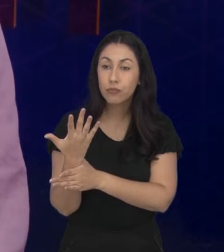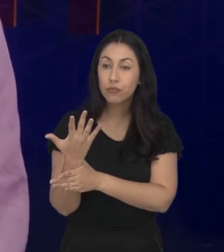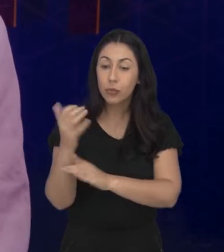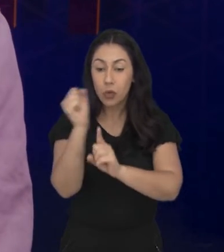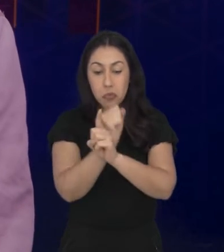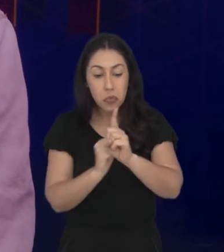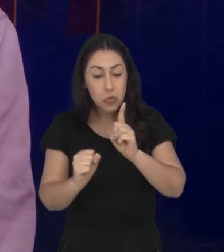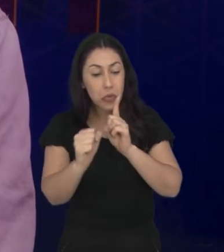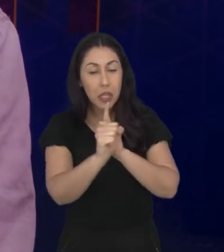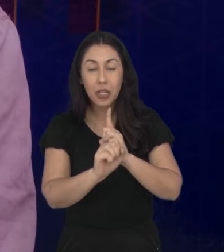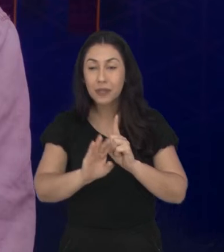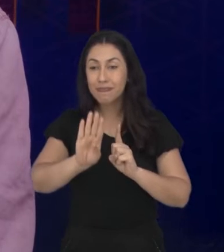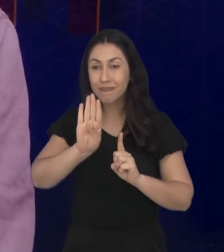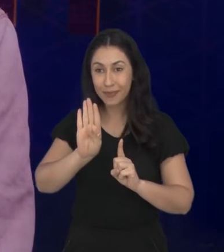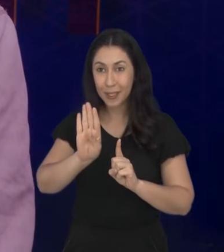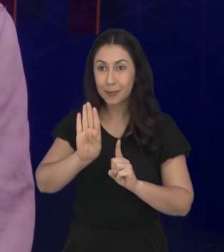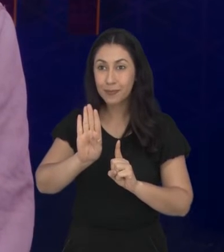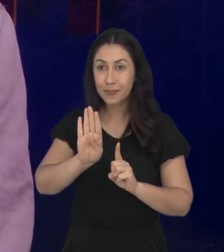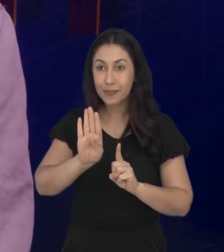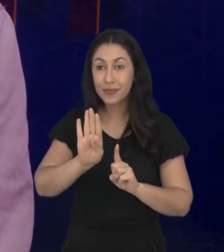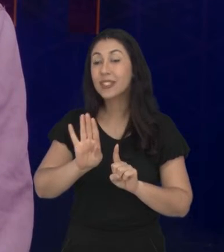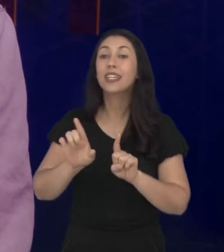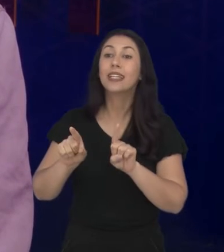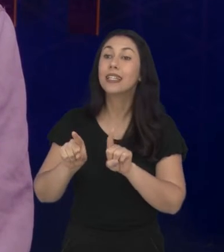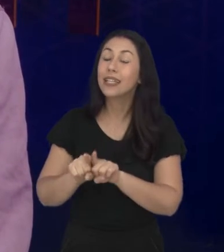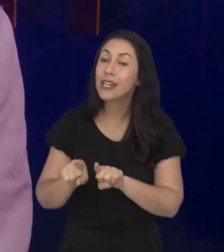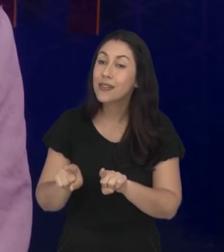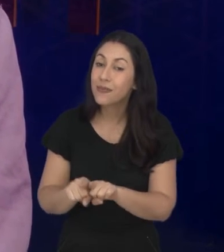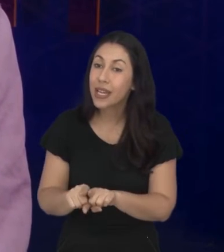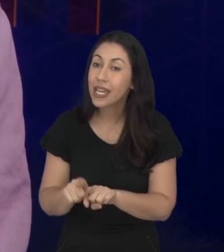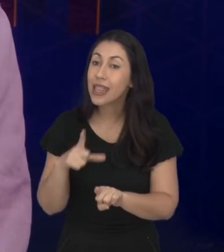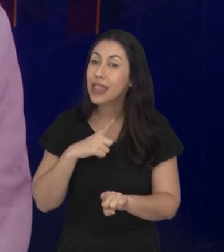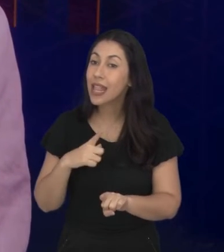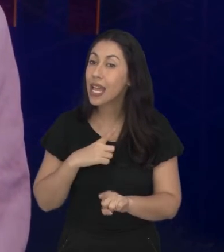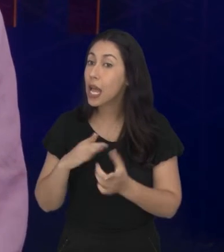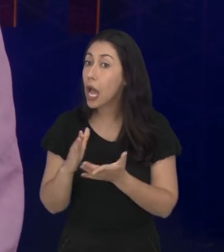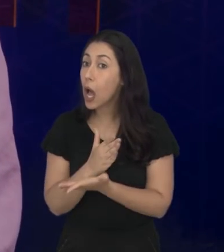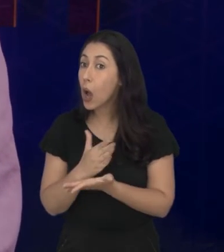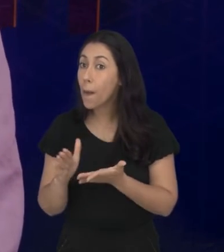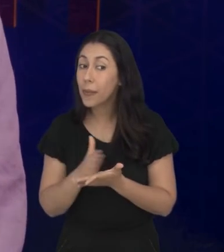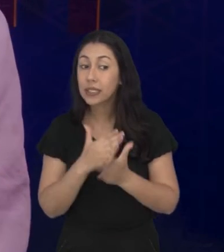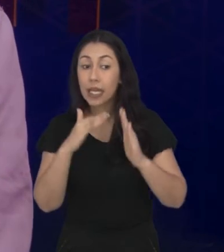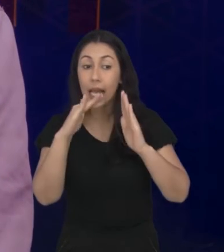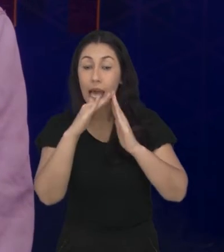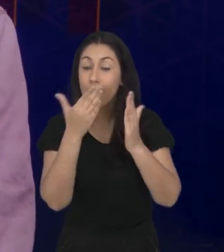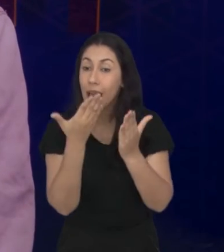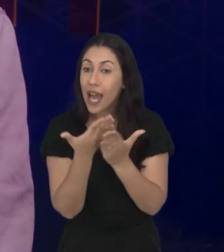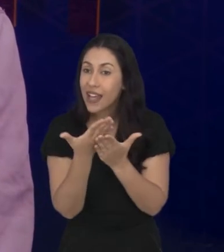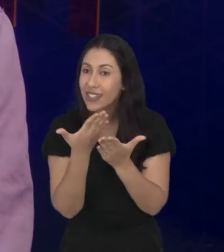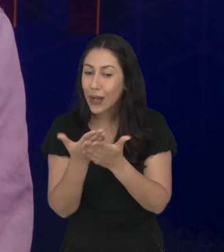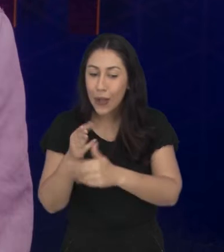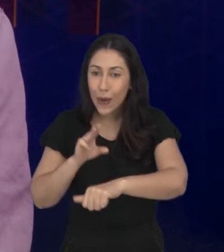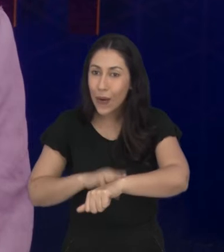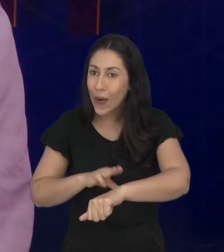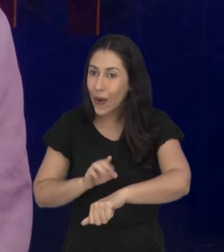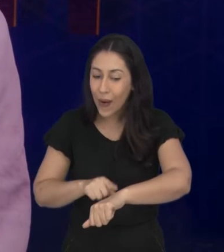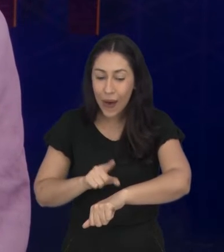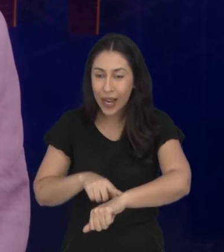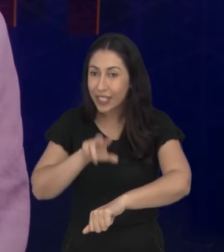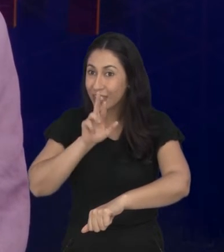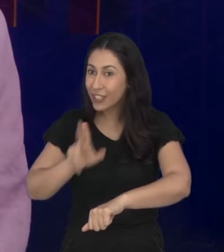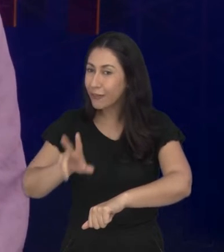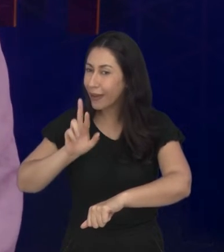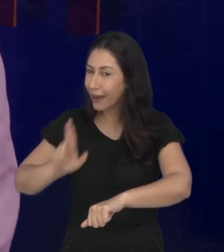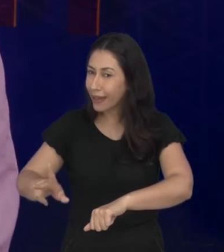esse movimento chamado Sociedade B. Inclusive, tem algumas escolas funcionando em horário